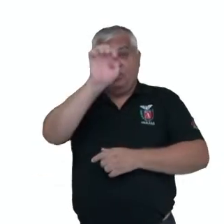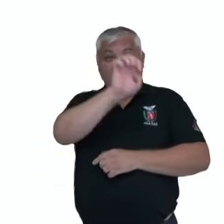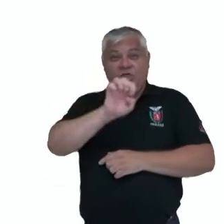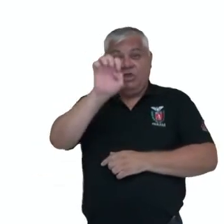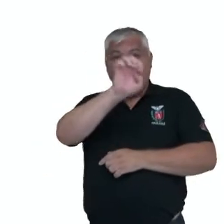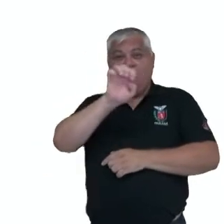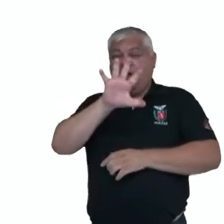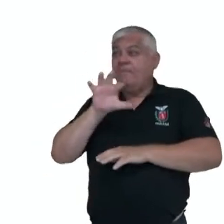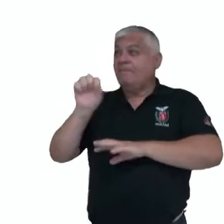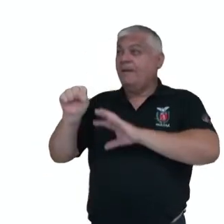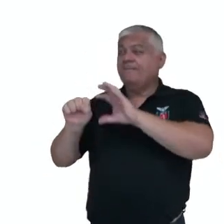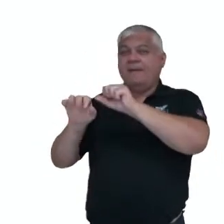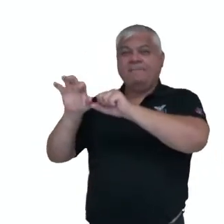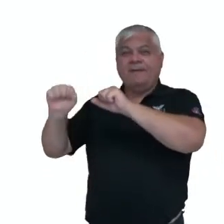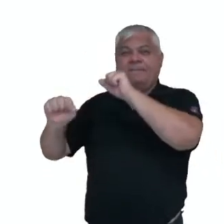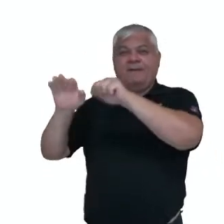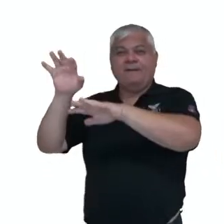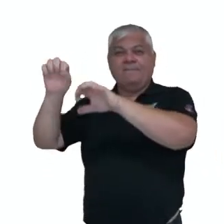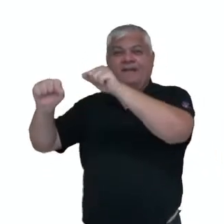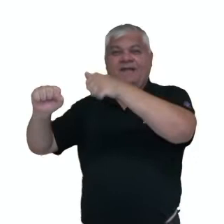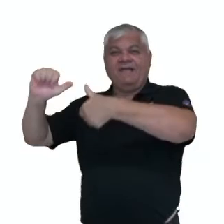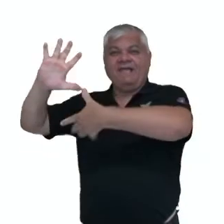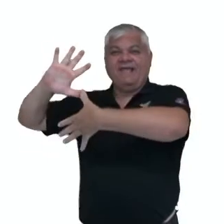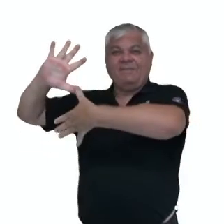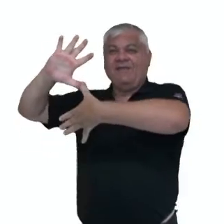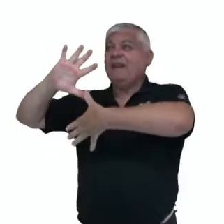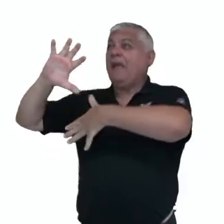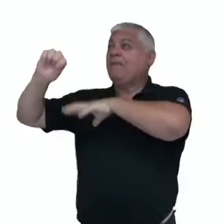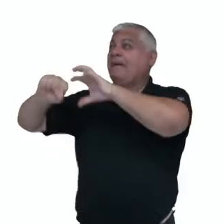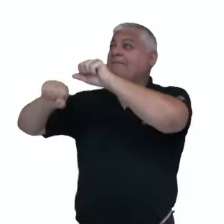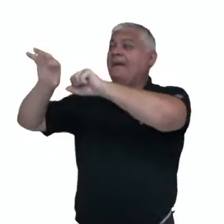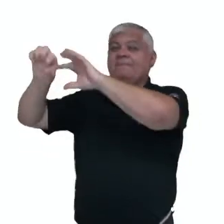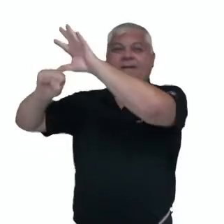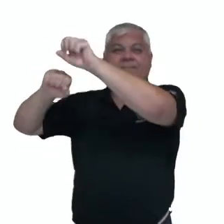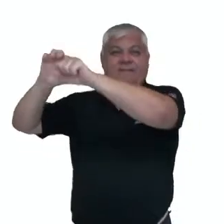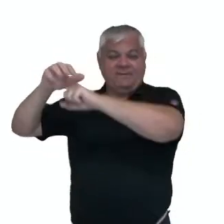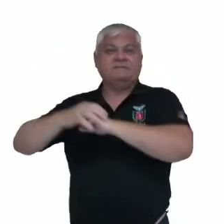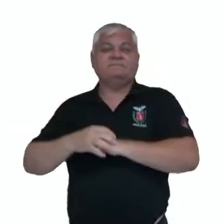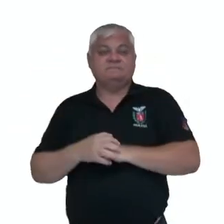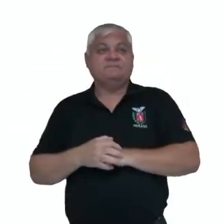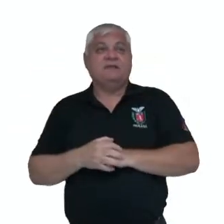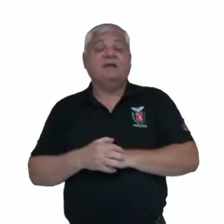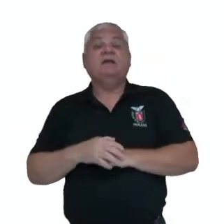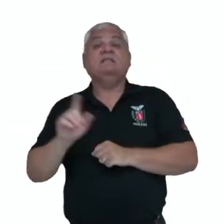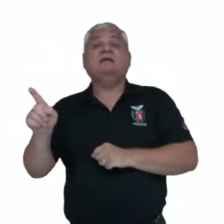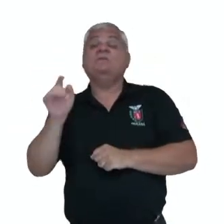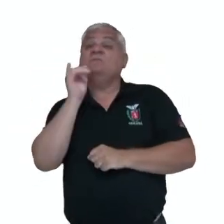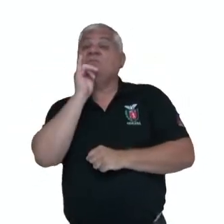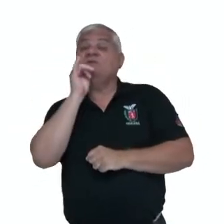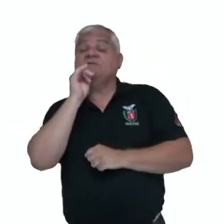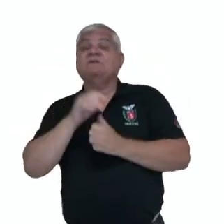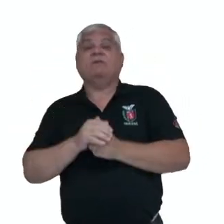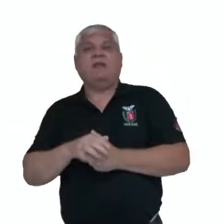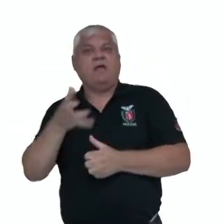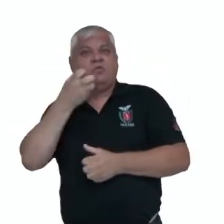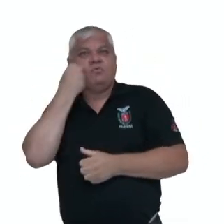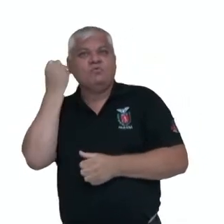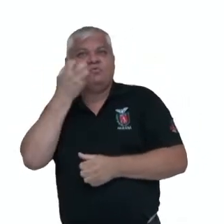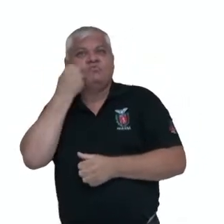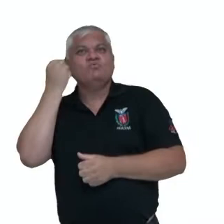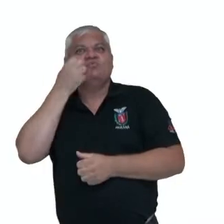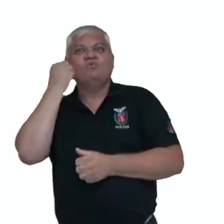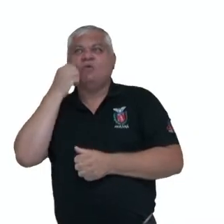a América no século XVI, a demanda por escravos cresceu muito. Os europeus, africanos e americanos fizeram um lucrativo empreendimento